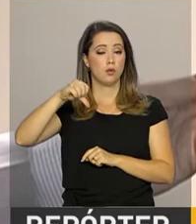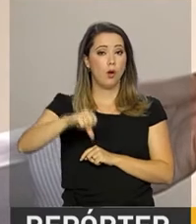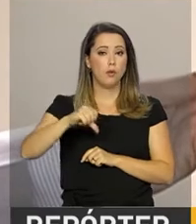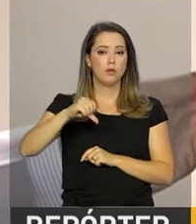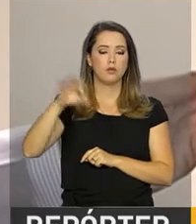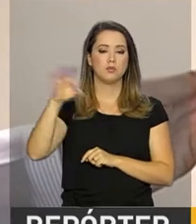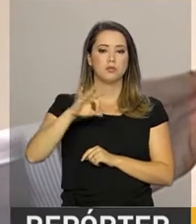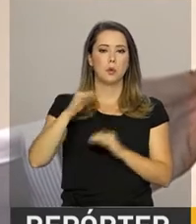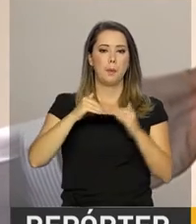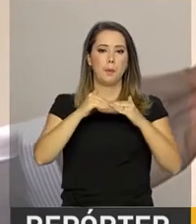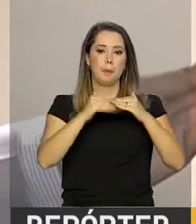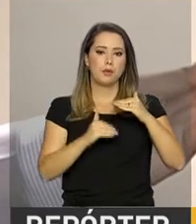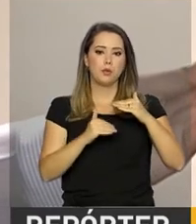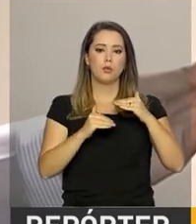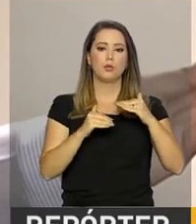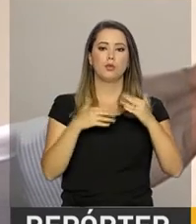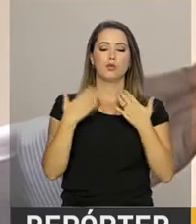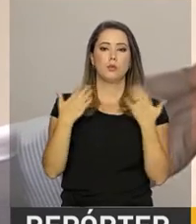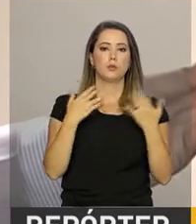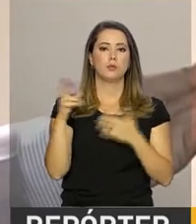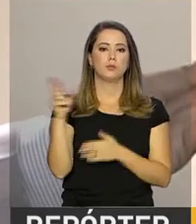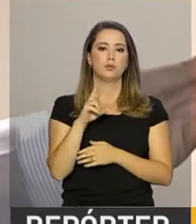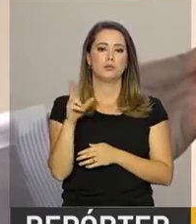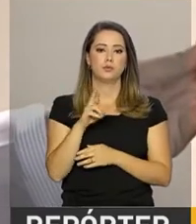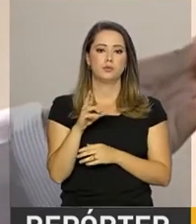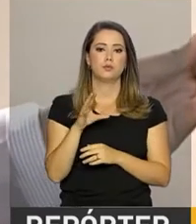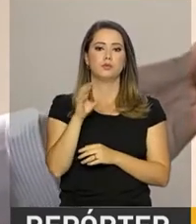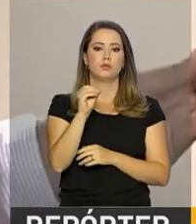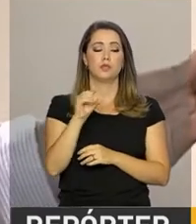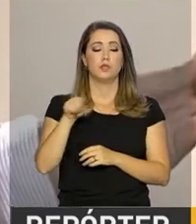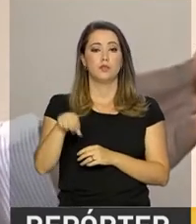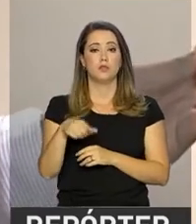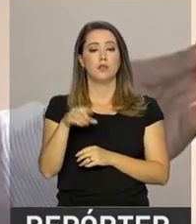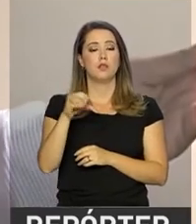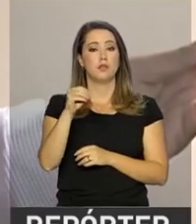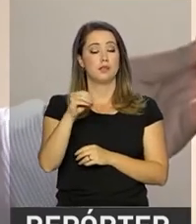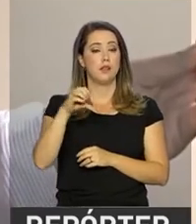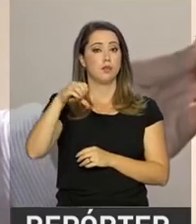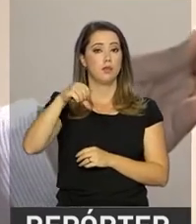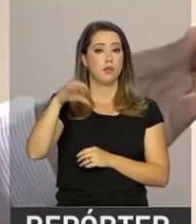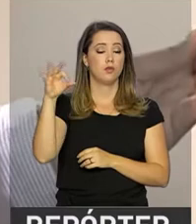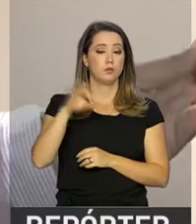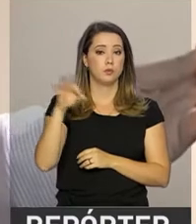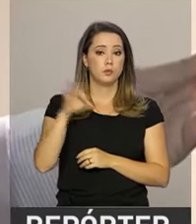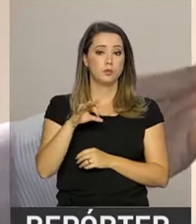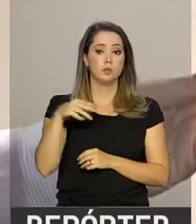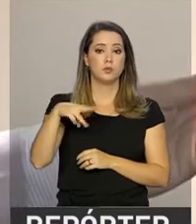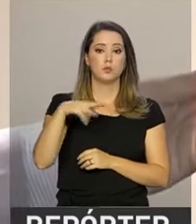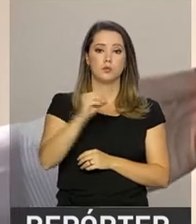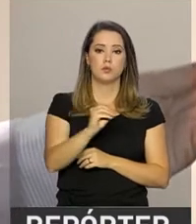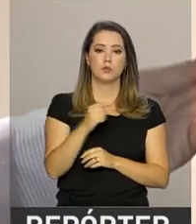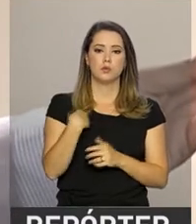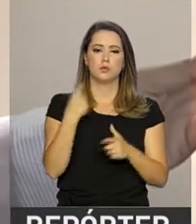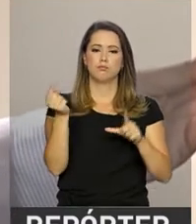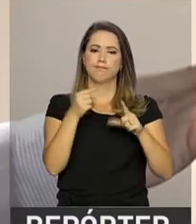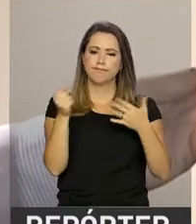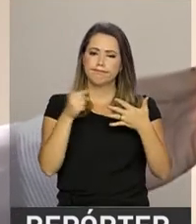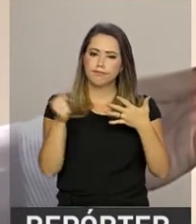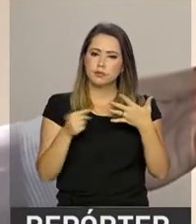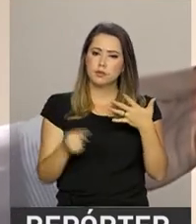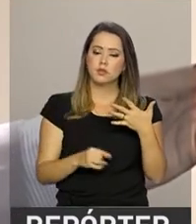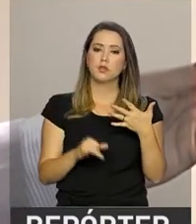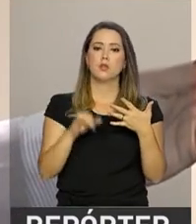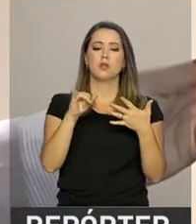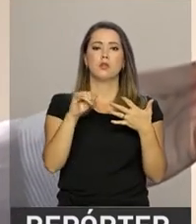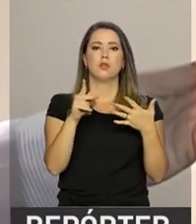desde a implantação do Plano Real. Bom, nessa variação de 0,09 de março, nós tivemos alguns componentes, alguns grupos do índice